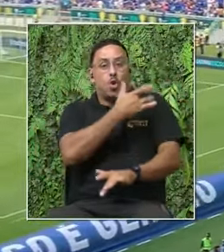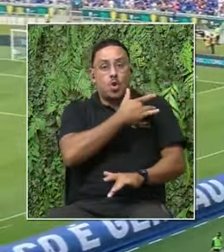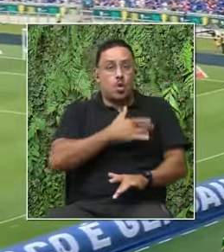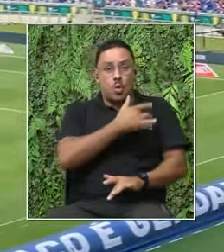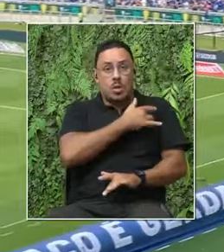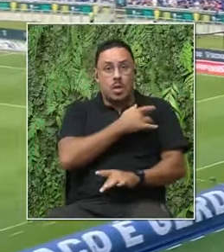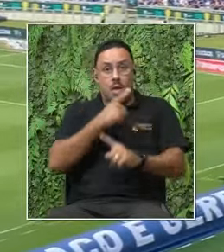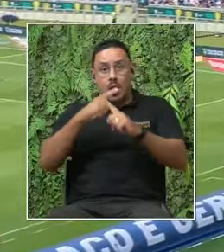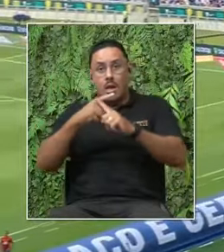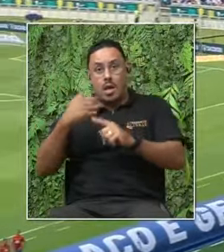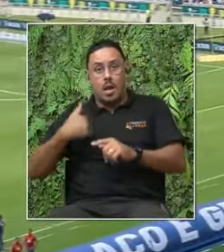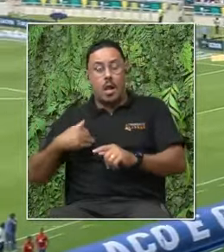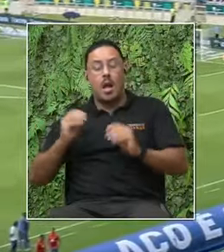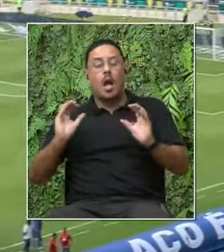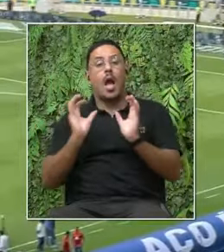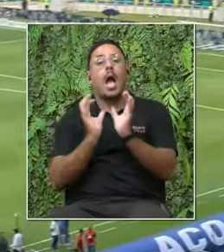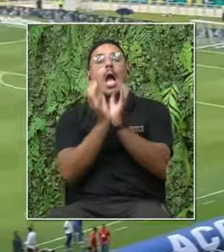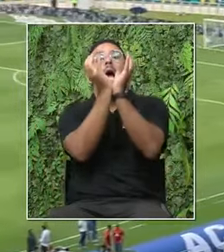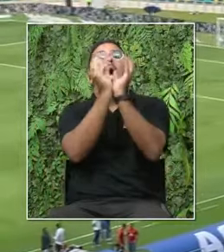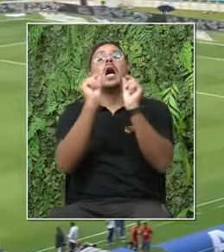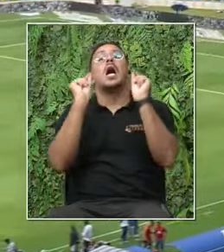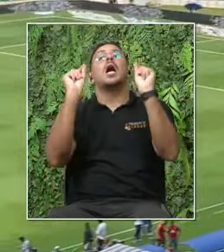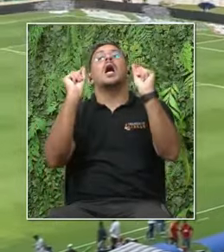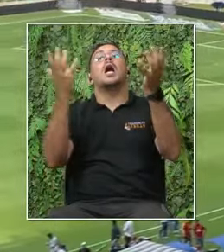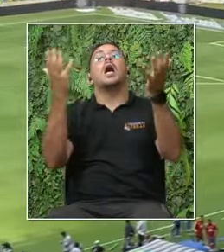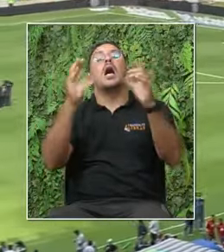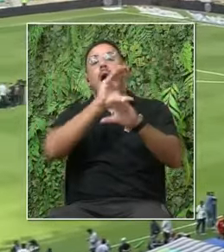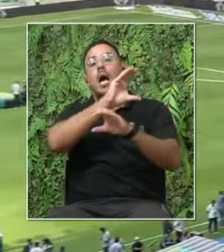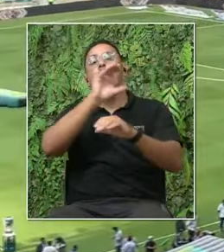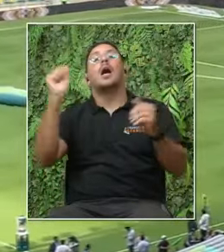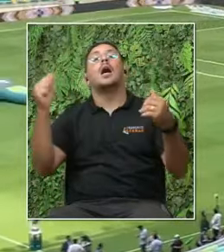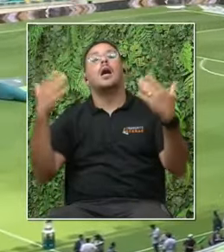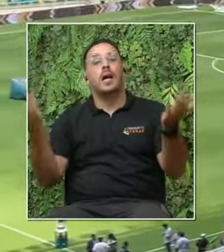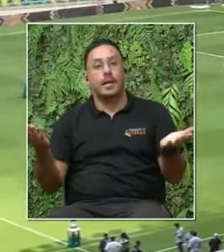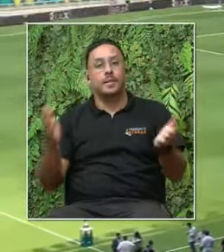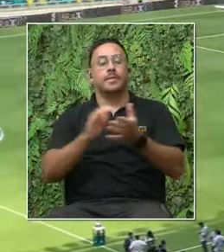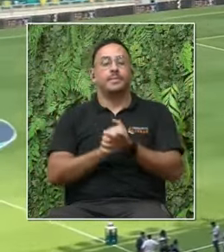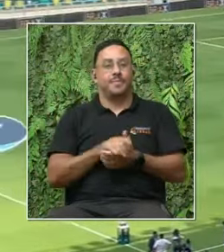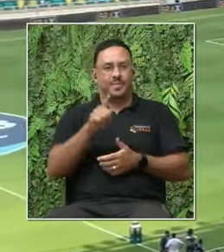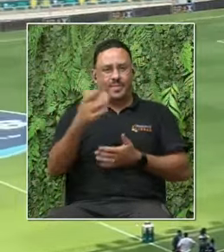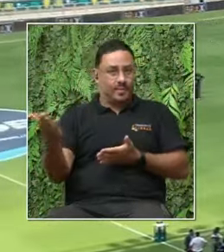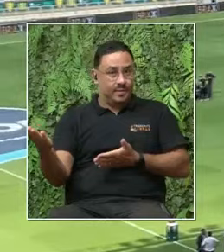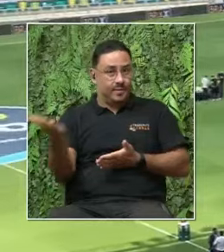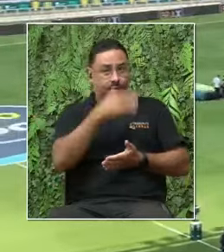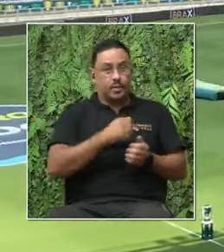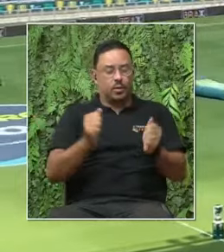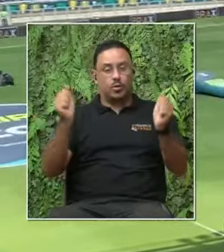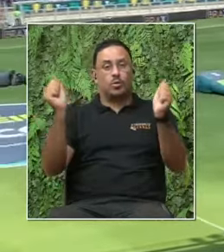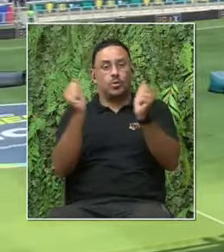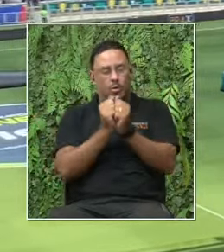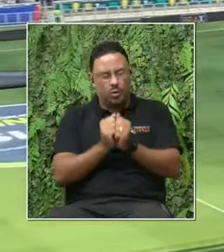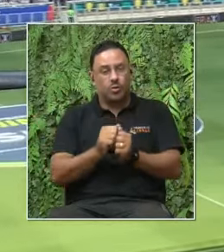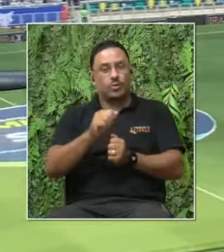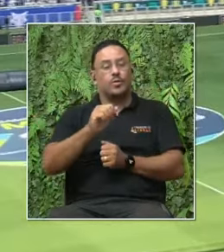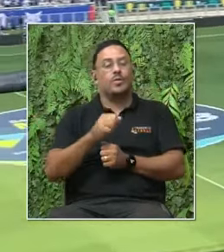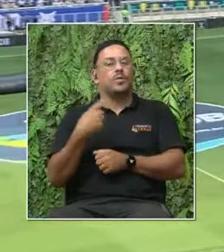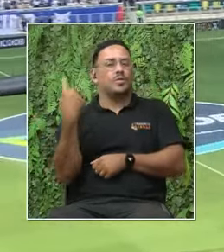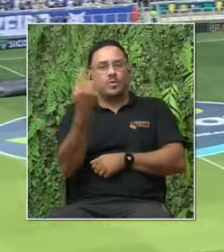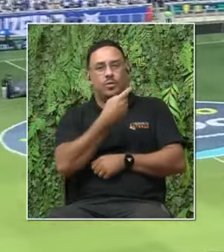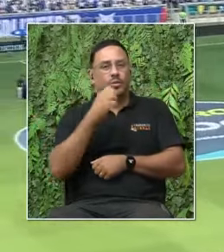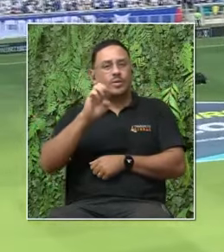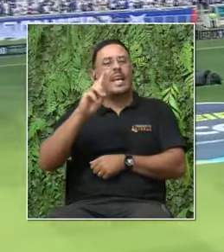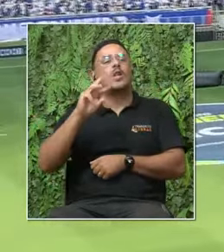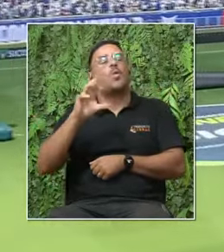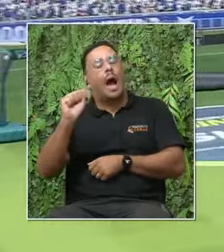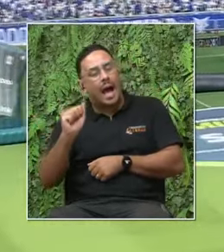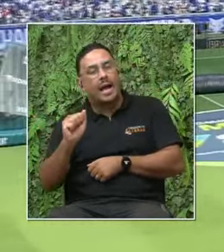taça Cruzeiro Atlético você vem comigo com Eduardo madeira com o Guilherme Melo na